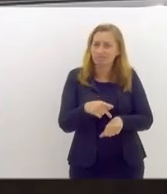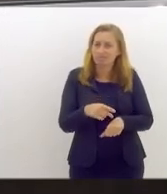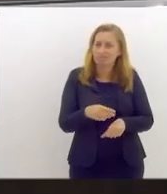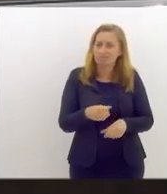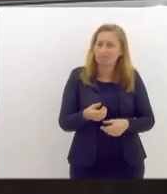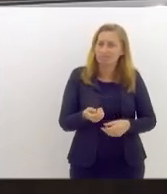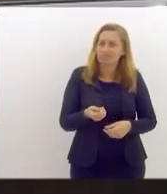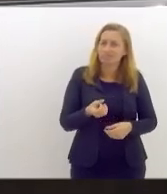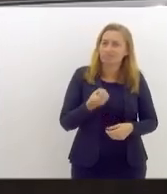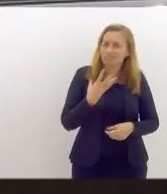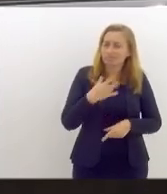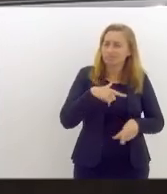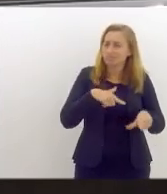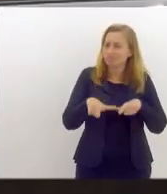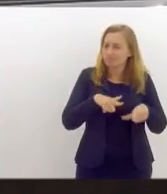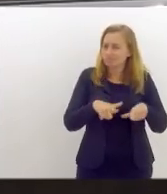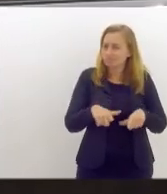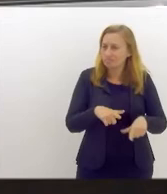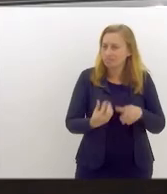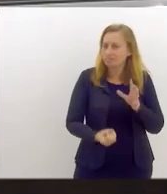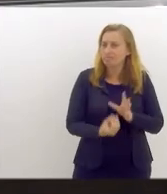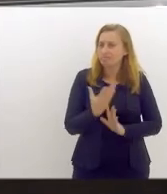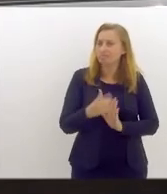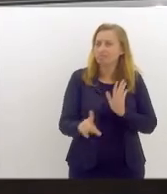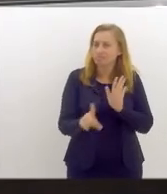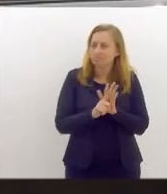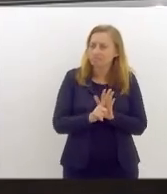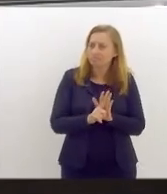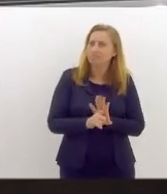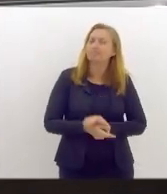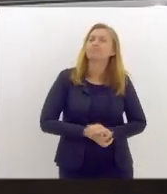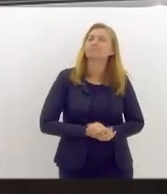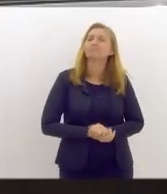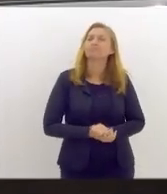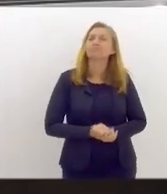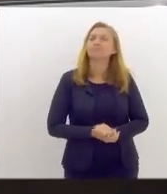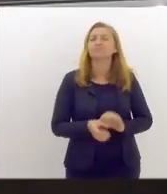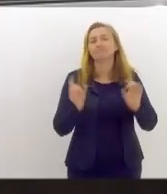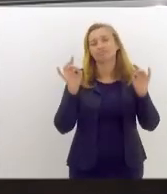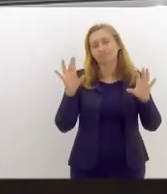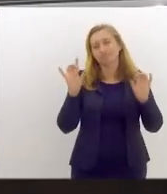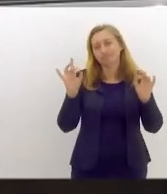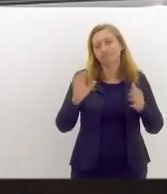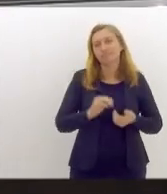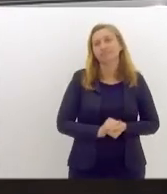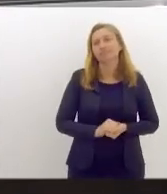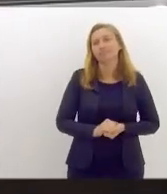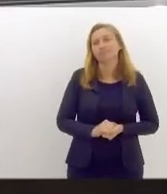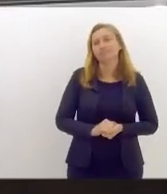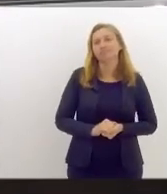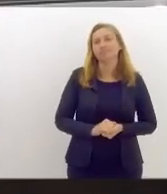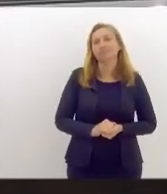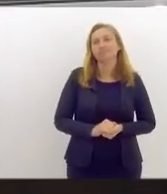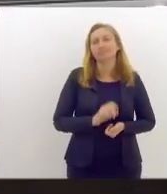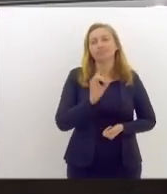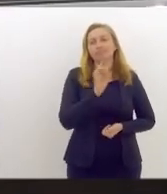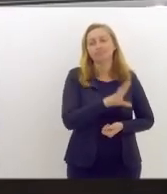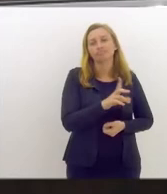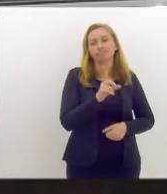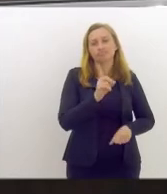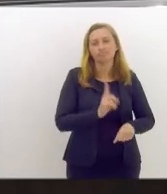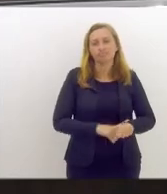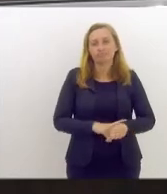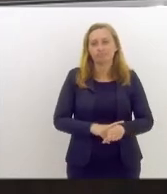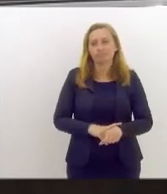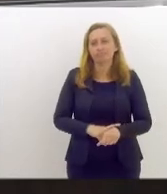operosidade de suas leis desde que foi fundada especialmente né nos últimos tempos